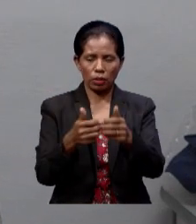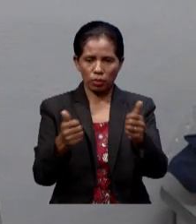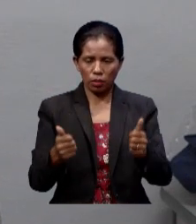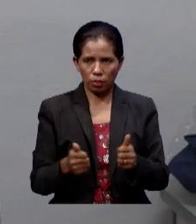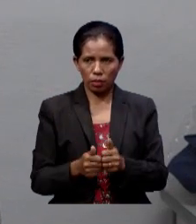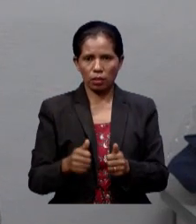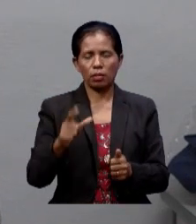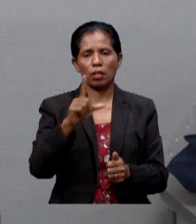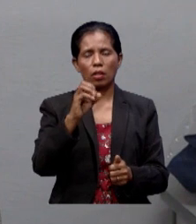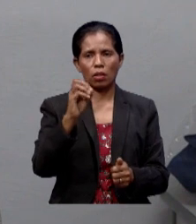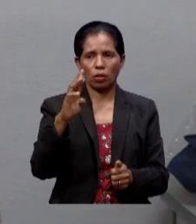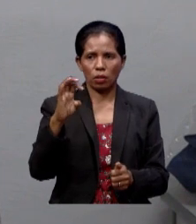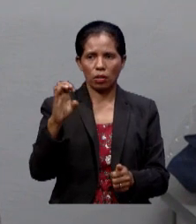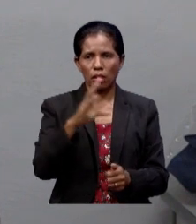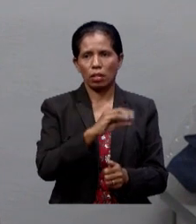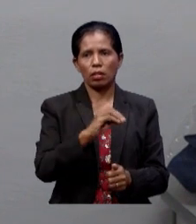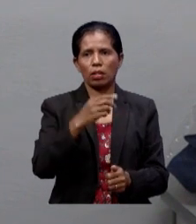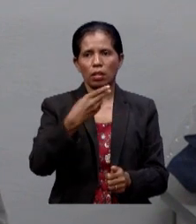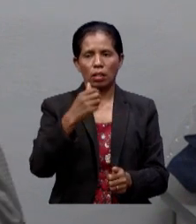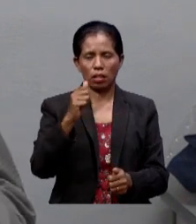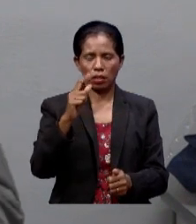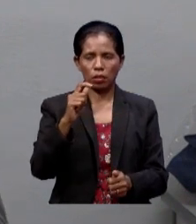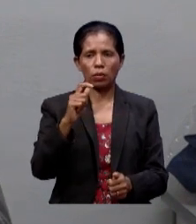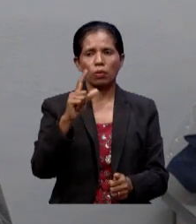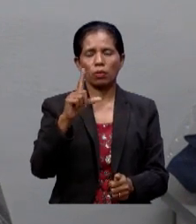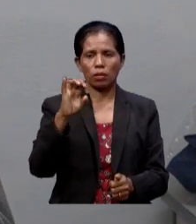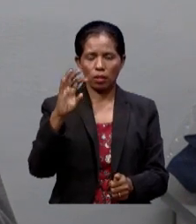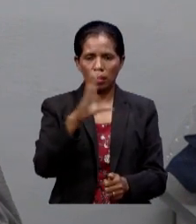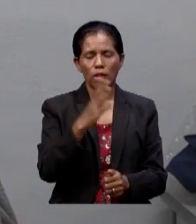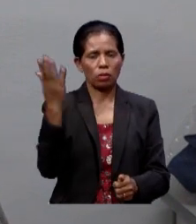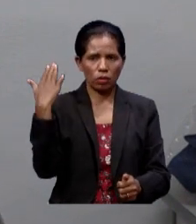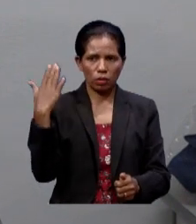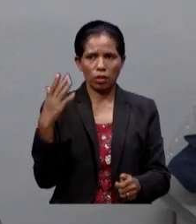lore ia hatulia antes nesse ser